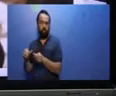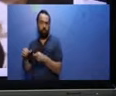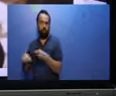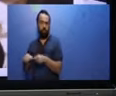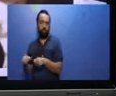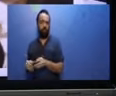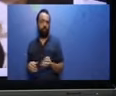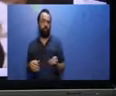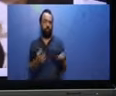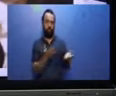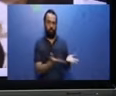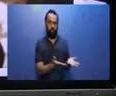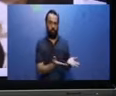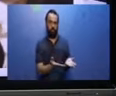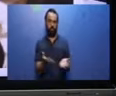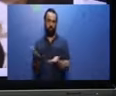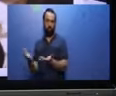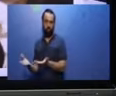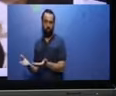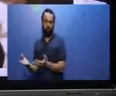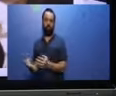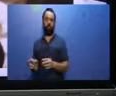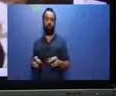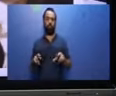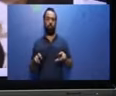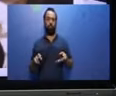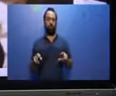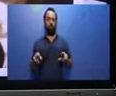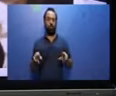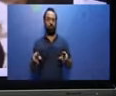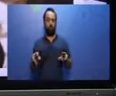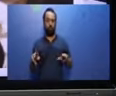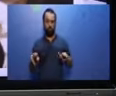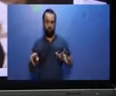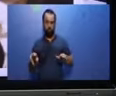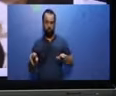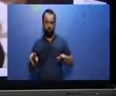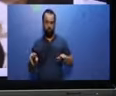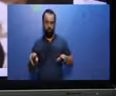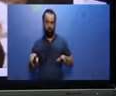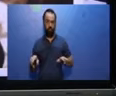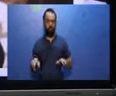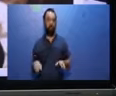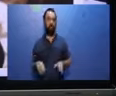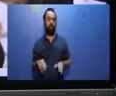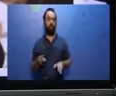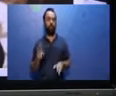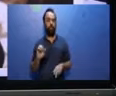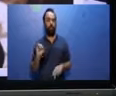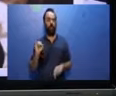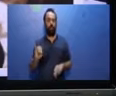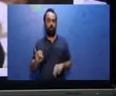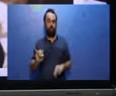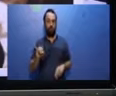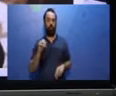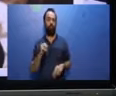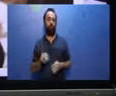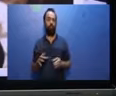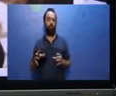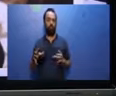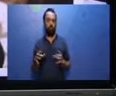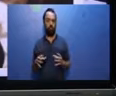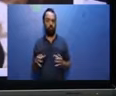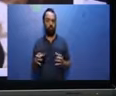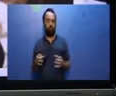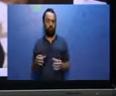verificar que a massa total do sistema ela permanecia inalterada quando essa reação acontecia no sistema